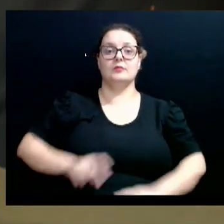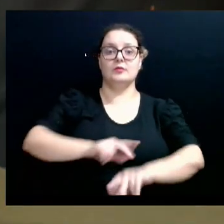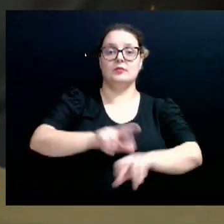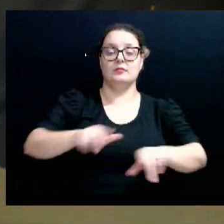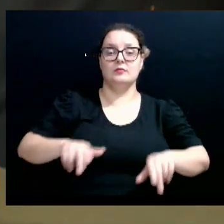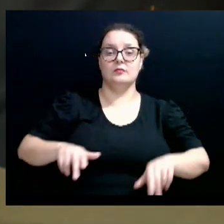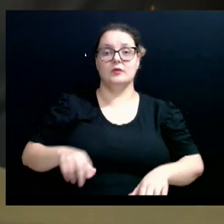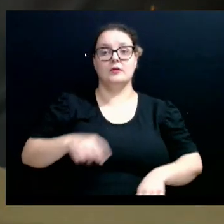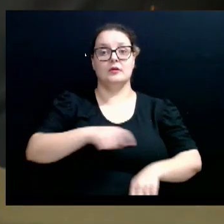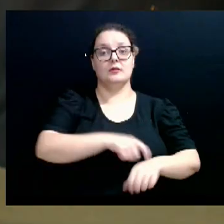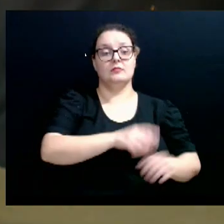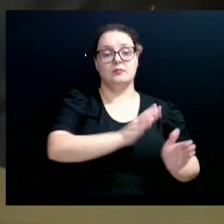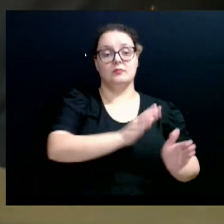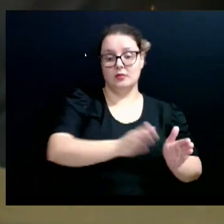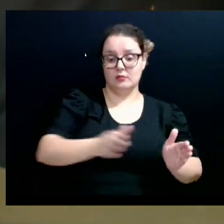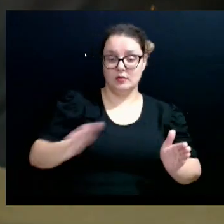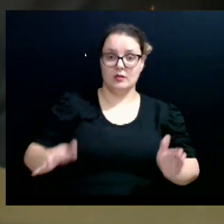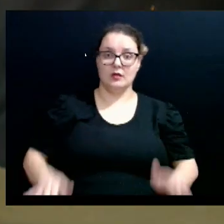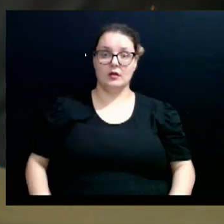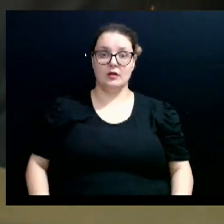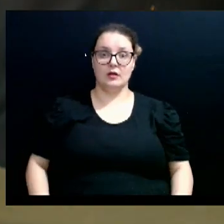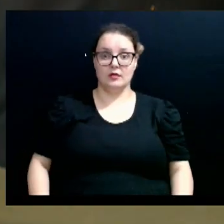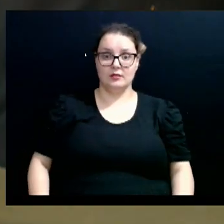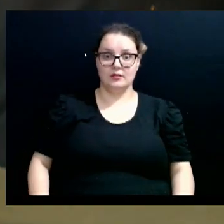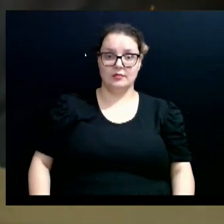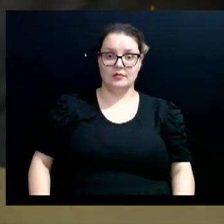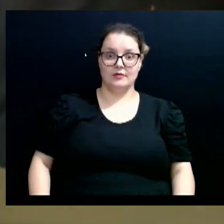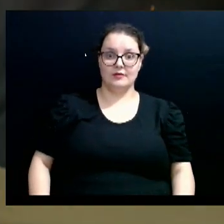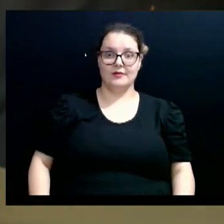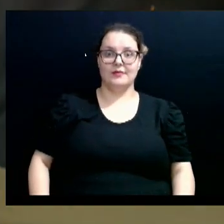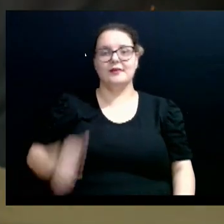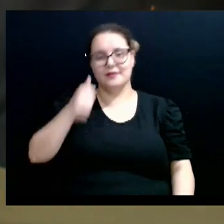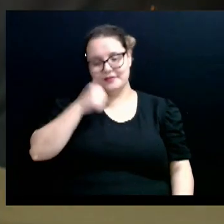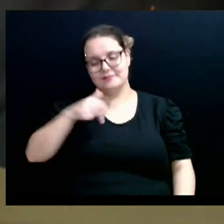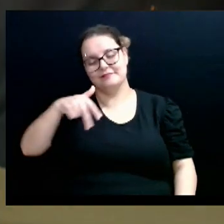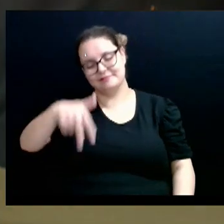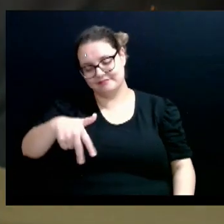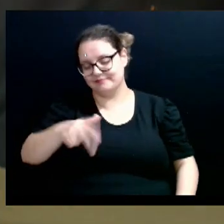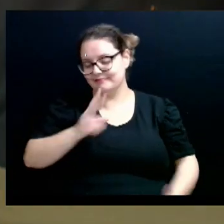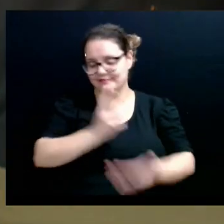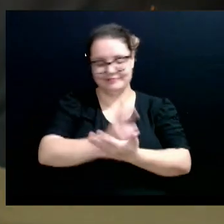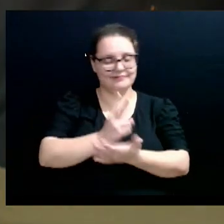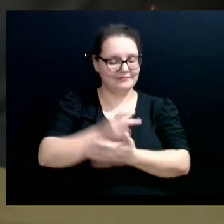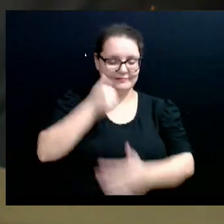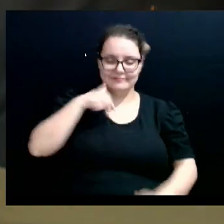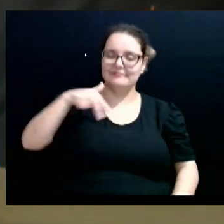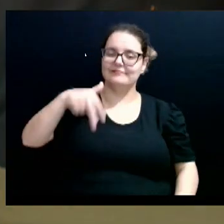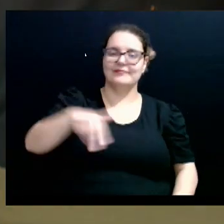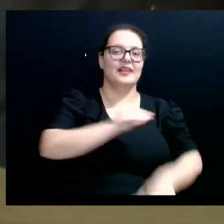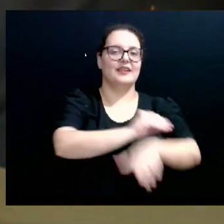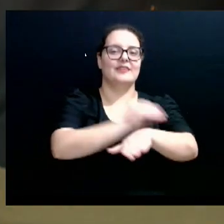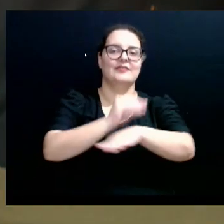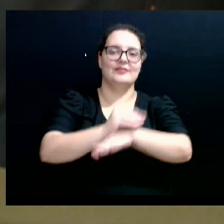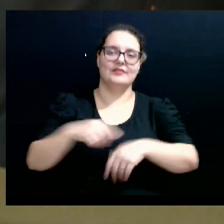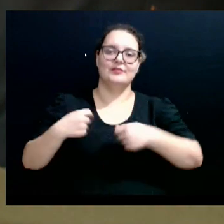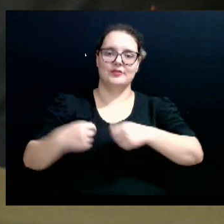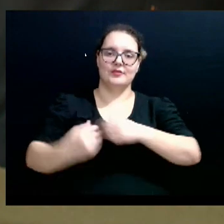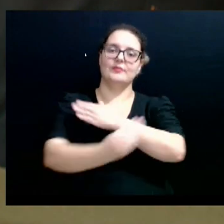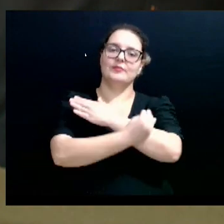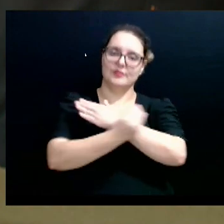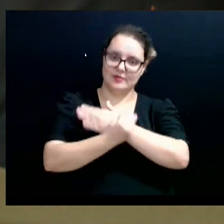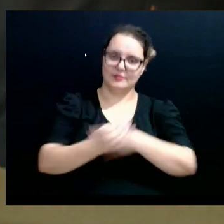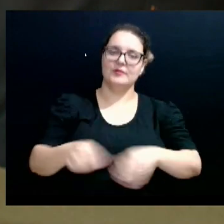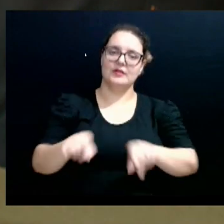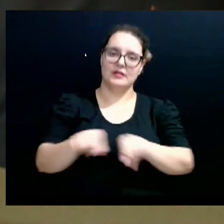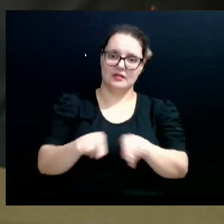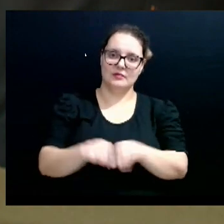situações, né? E a gente caiu na mulher, mulher sempre mulher, cuidando, e ela precisa de todo cuidado também. Então